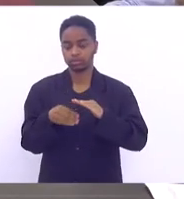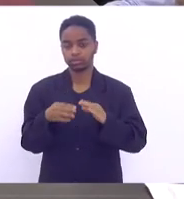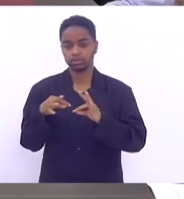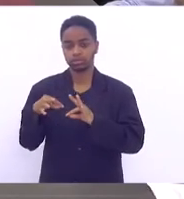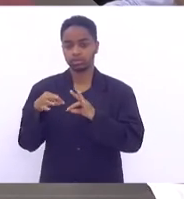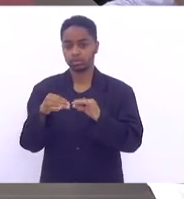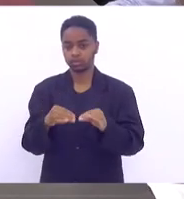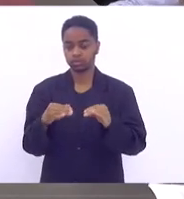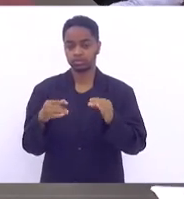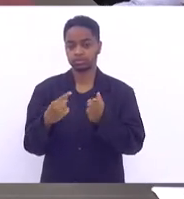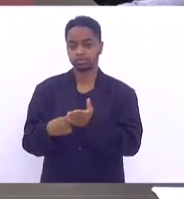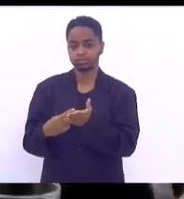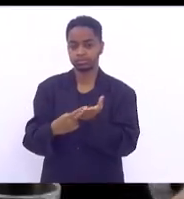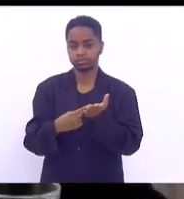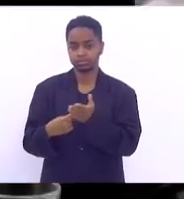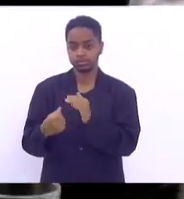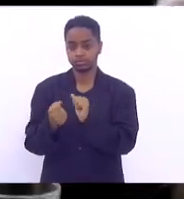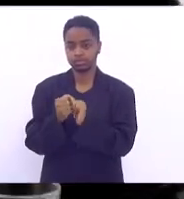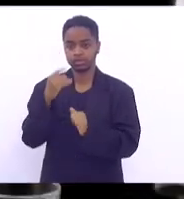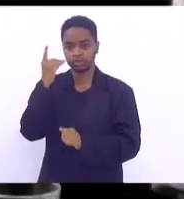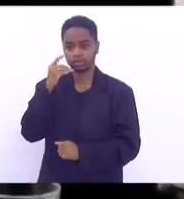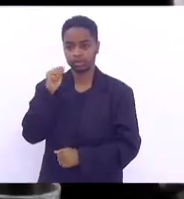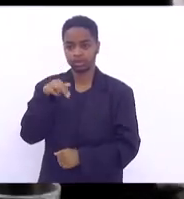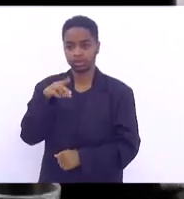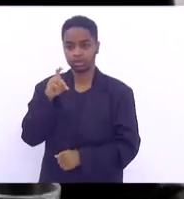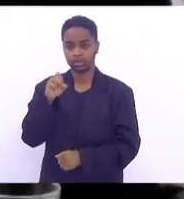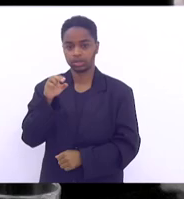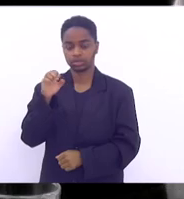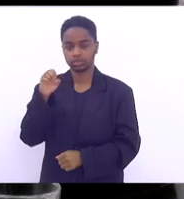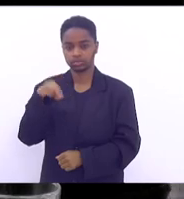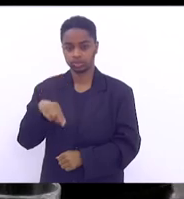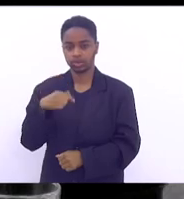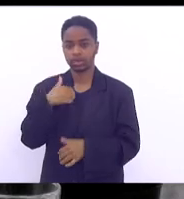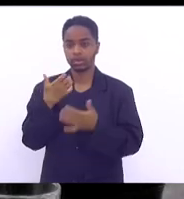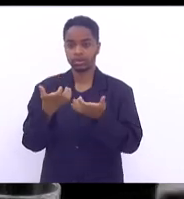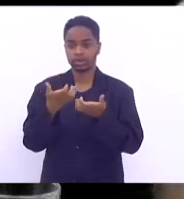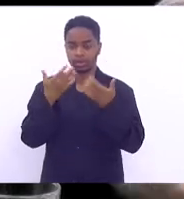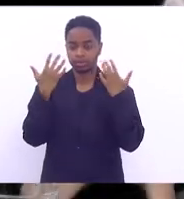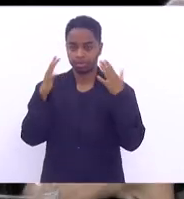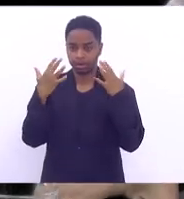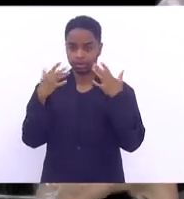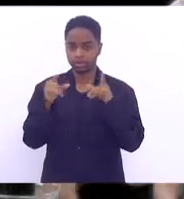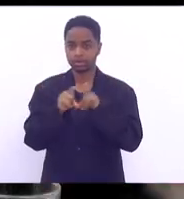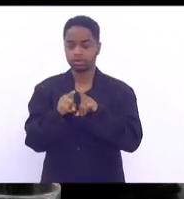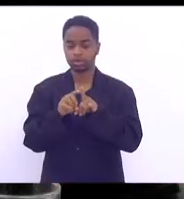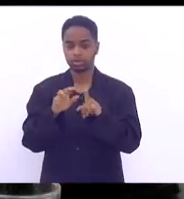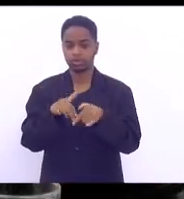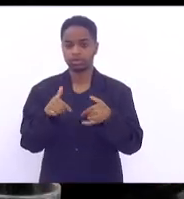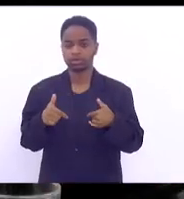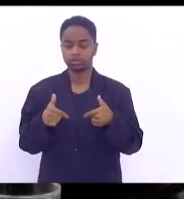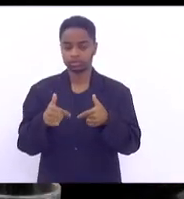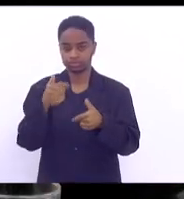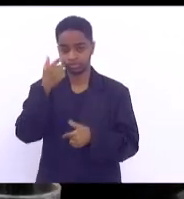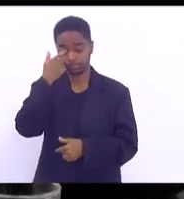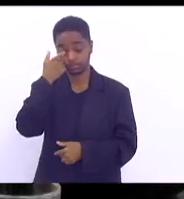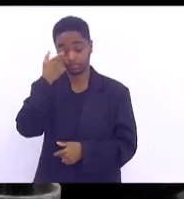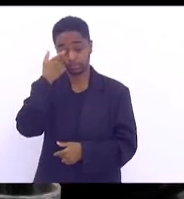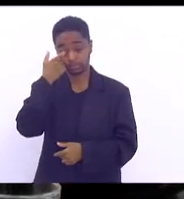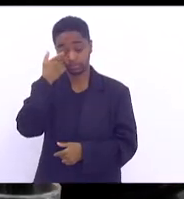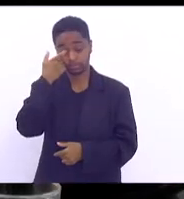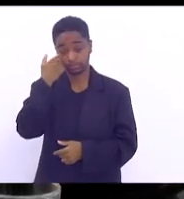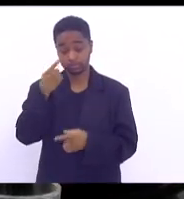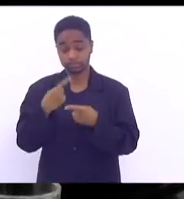todas acordadas com o deputado Anderson Moraes, a quem eu gostaria já de parabenizar pela iniciativa. O